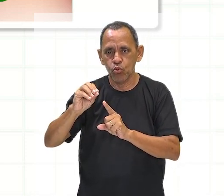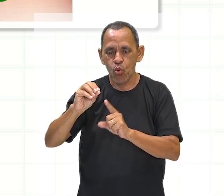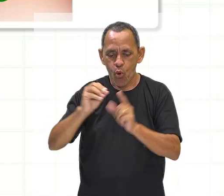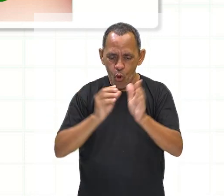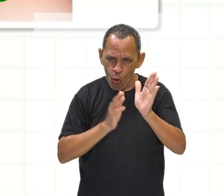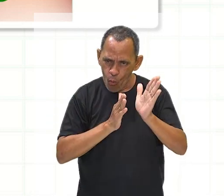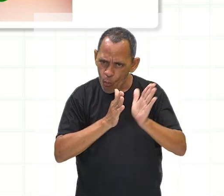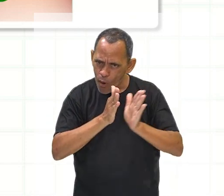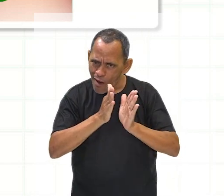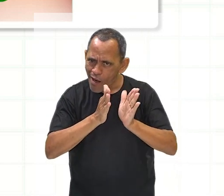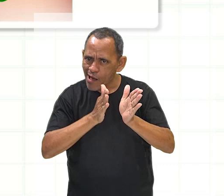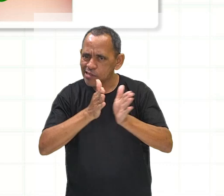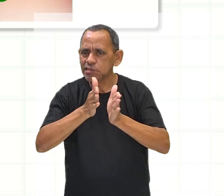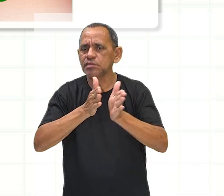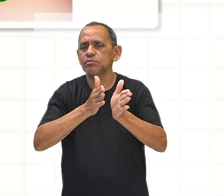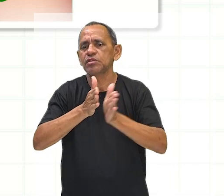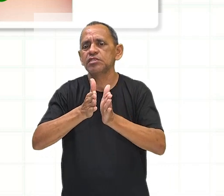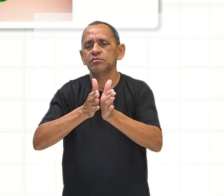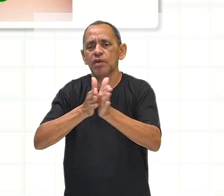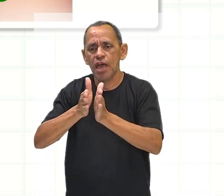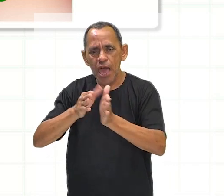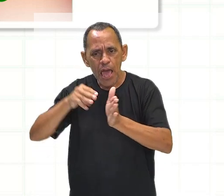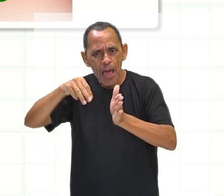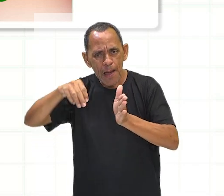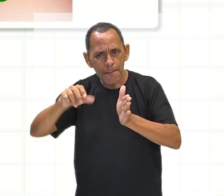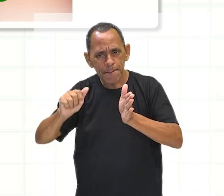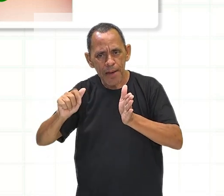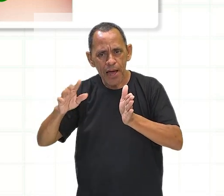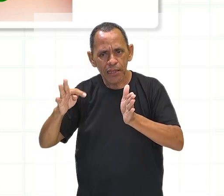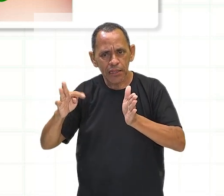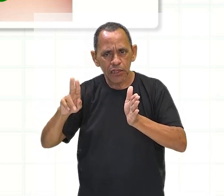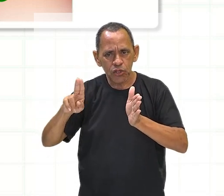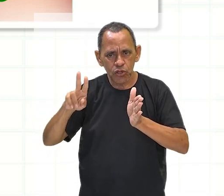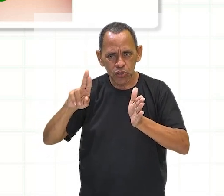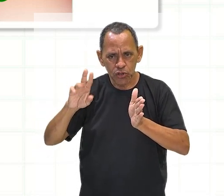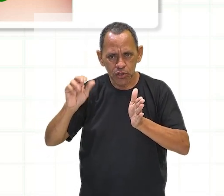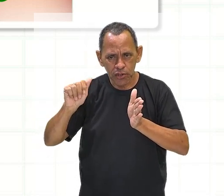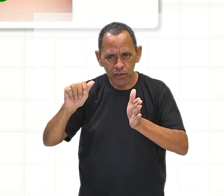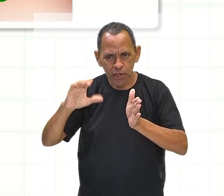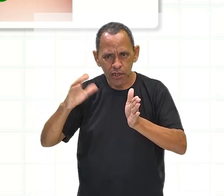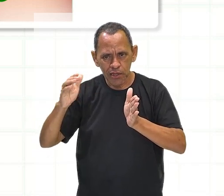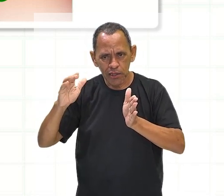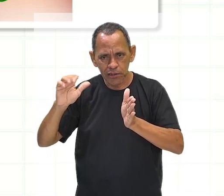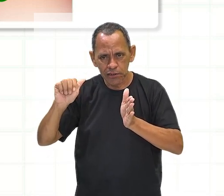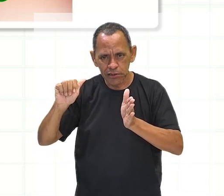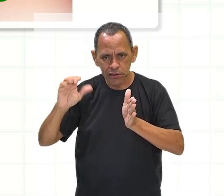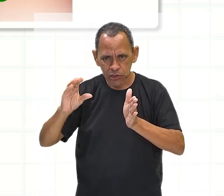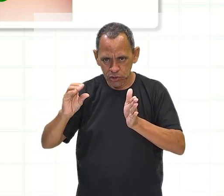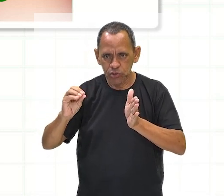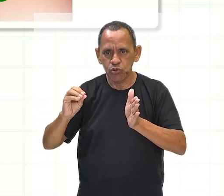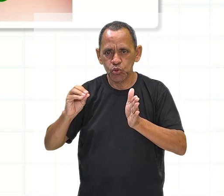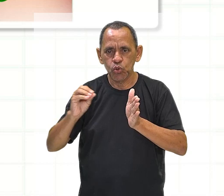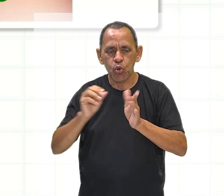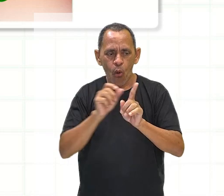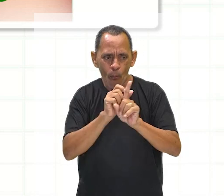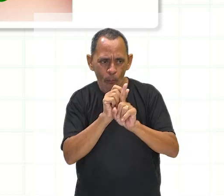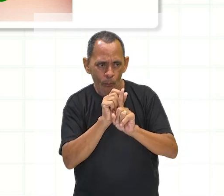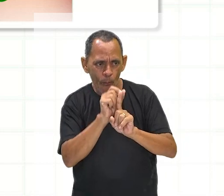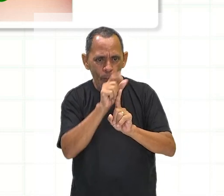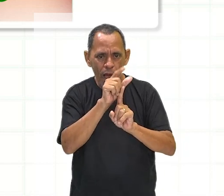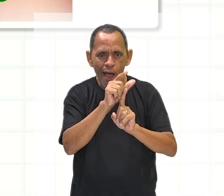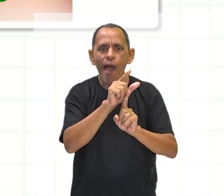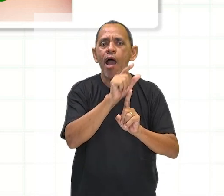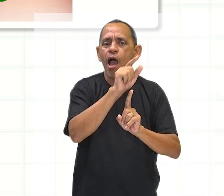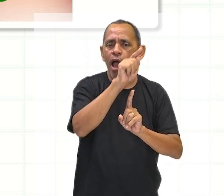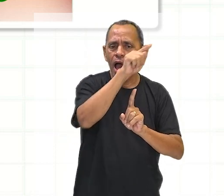maturação lá no epidídimo e aí eles precisam passar por esses canais aqui, ó, até com que eles sejam lançados,